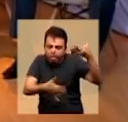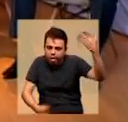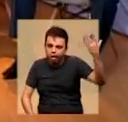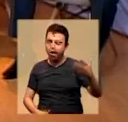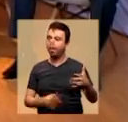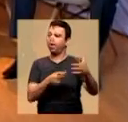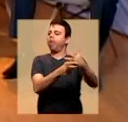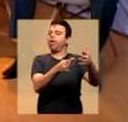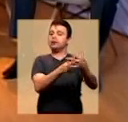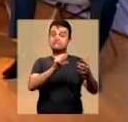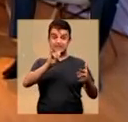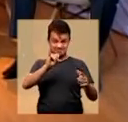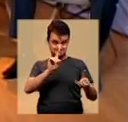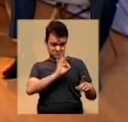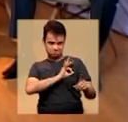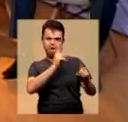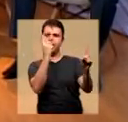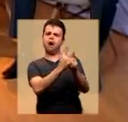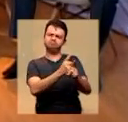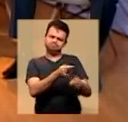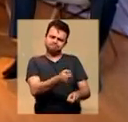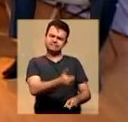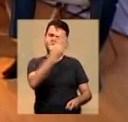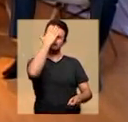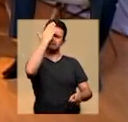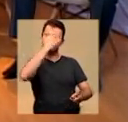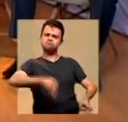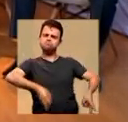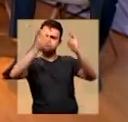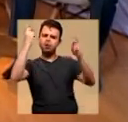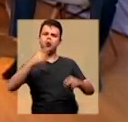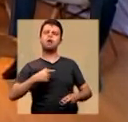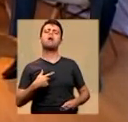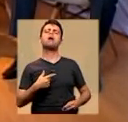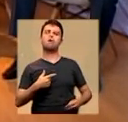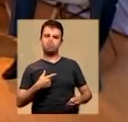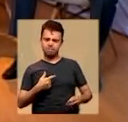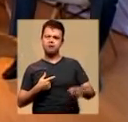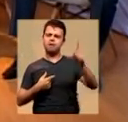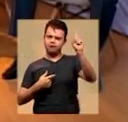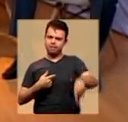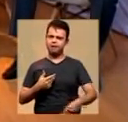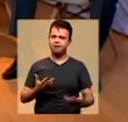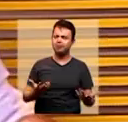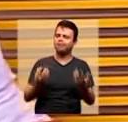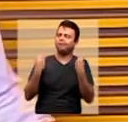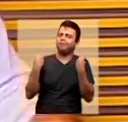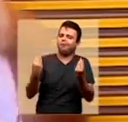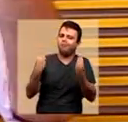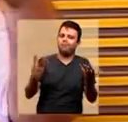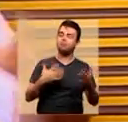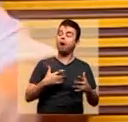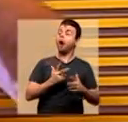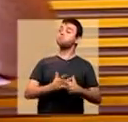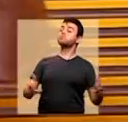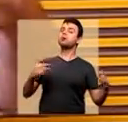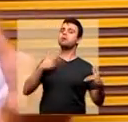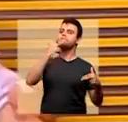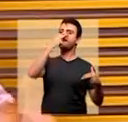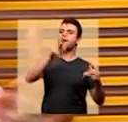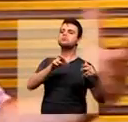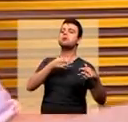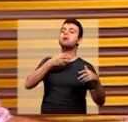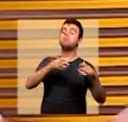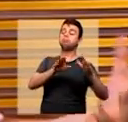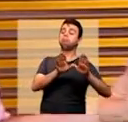atuar, não soubesse que está falando de blitz ou de radares. Então fica assim, gente, tem uma pomba não sei